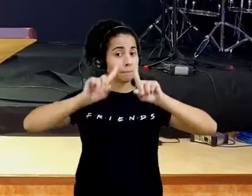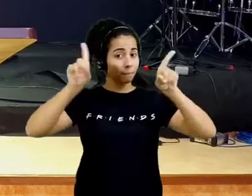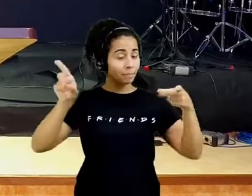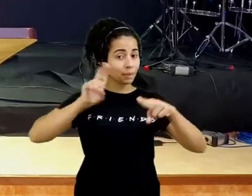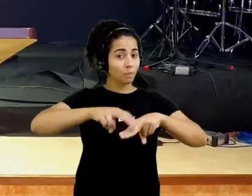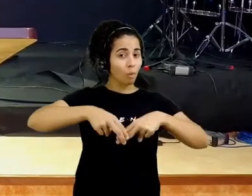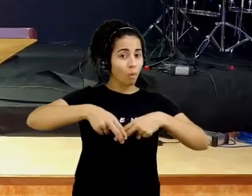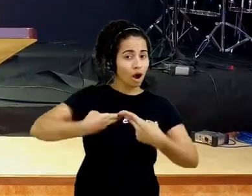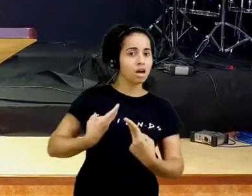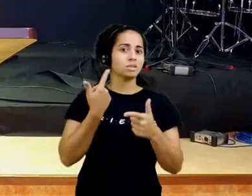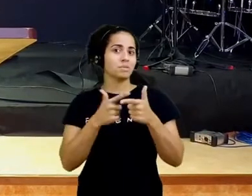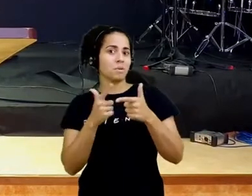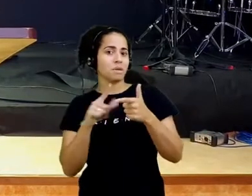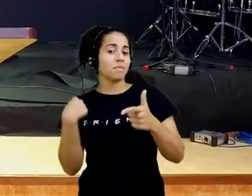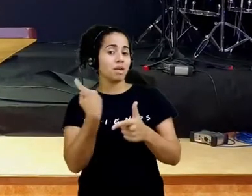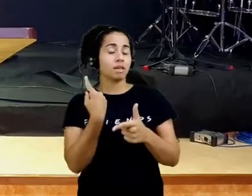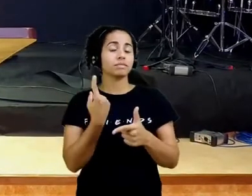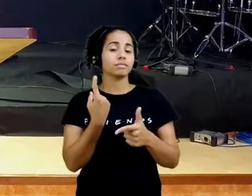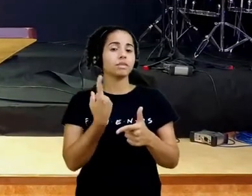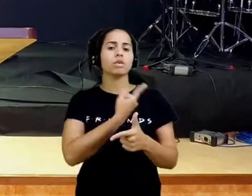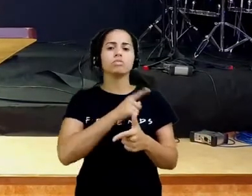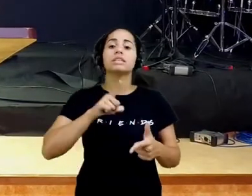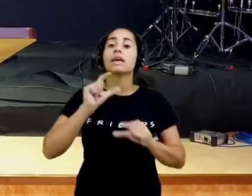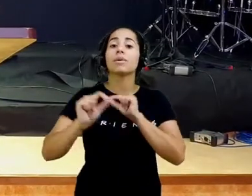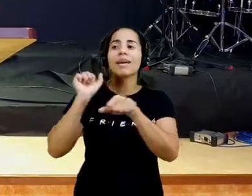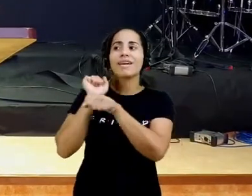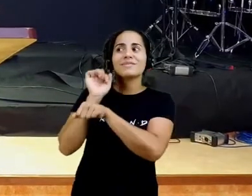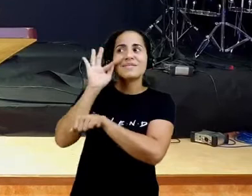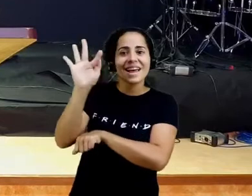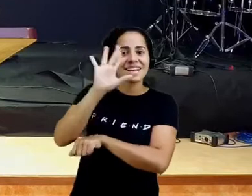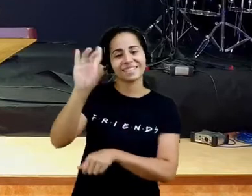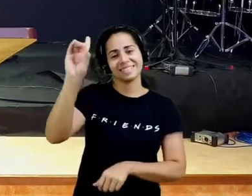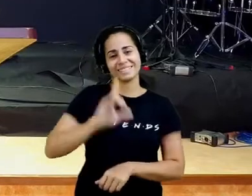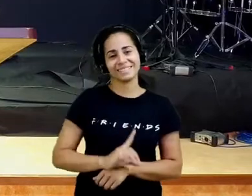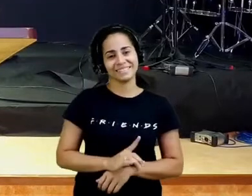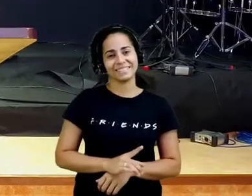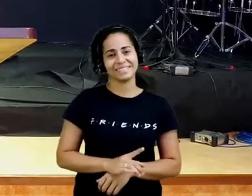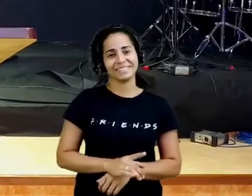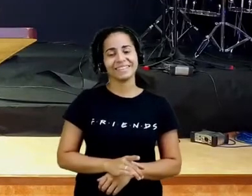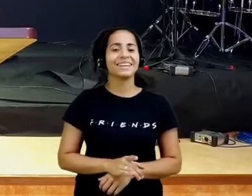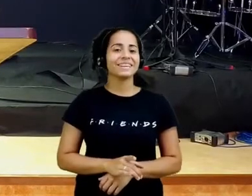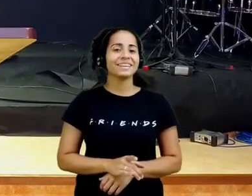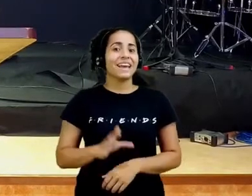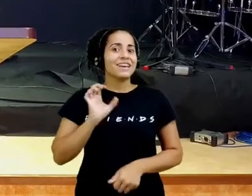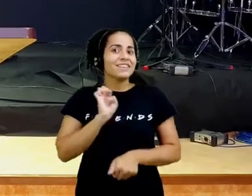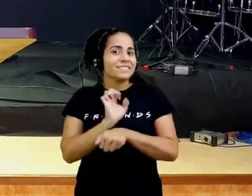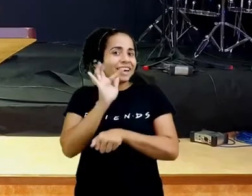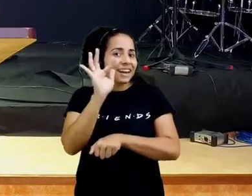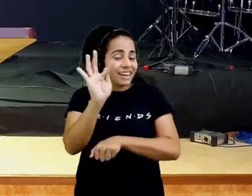nossas aflições, há esperança em Deus. Era essa expectativa, era essa